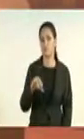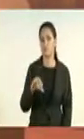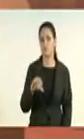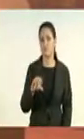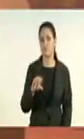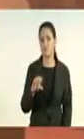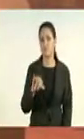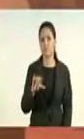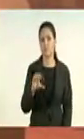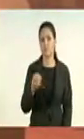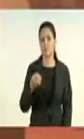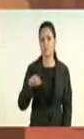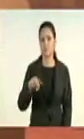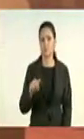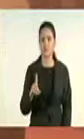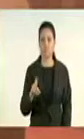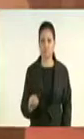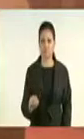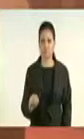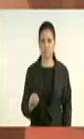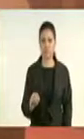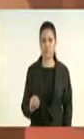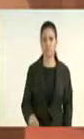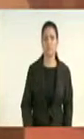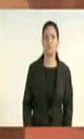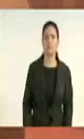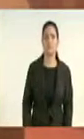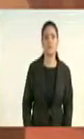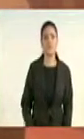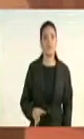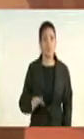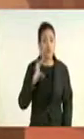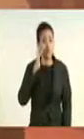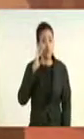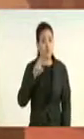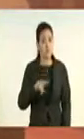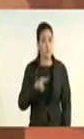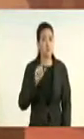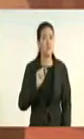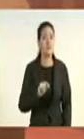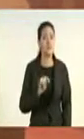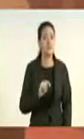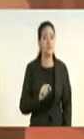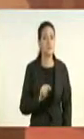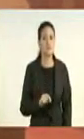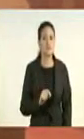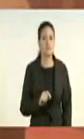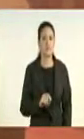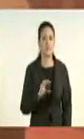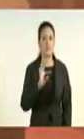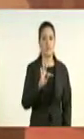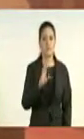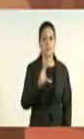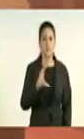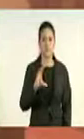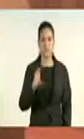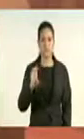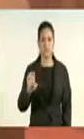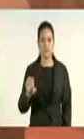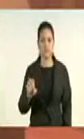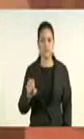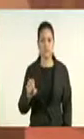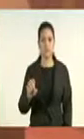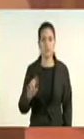os tribunais de contas, que são os órgãos competentes pela análise, permitem até que o servidor